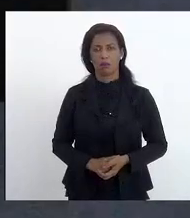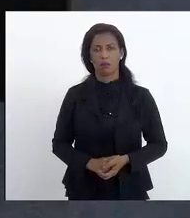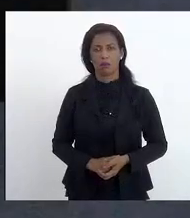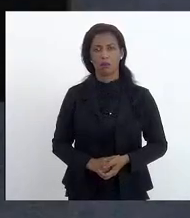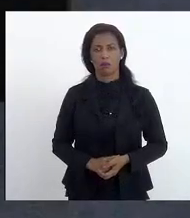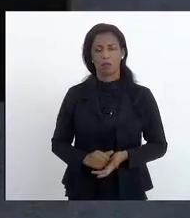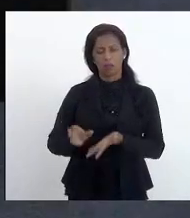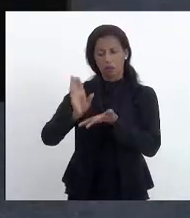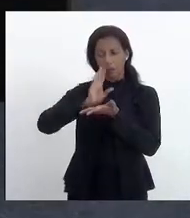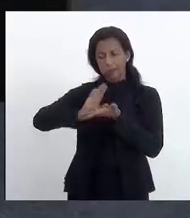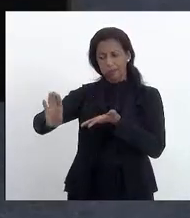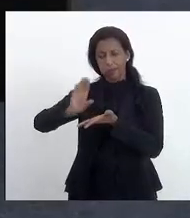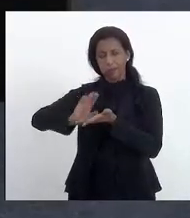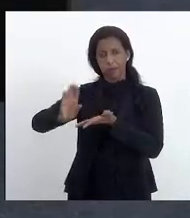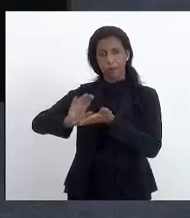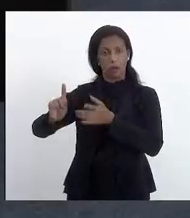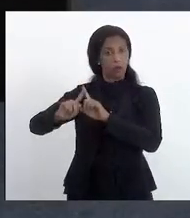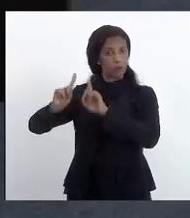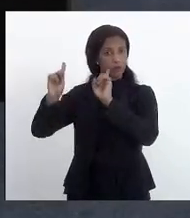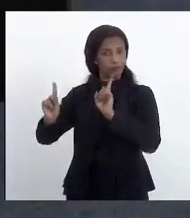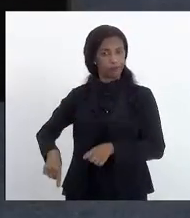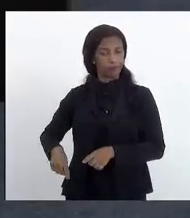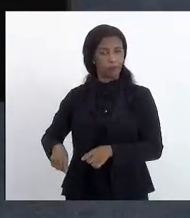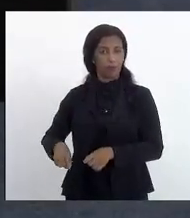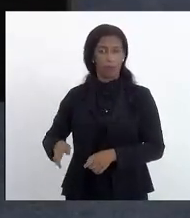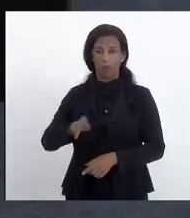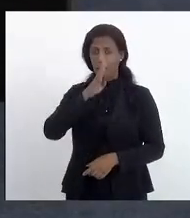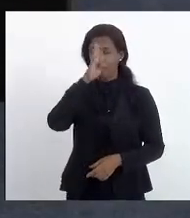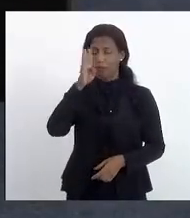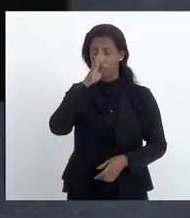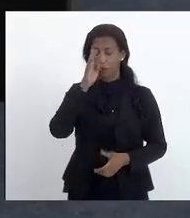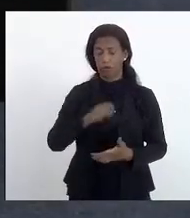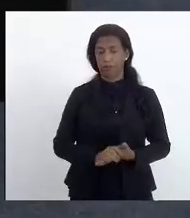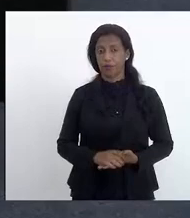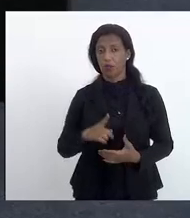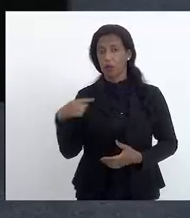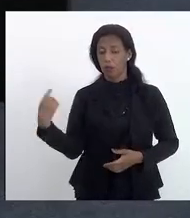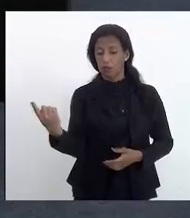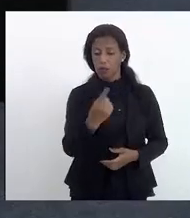esses benefícios aos servidores, isso é um absurdo. Nós temos aqui